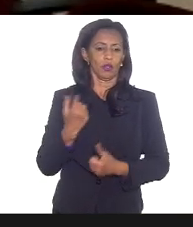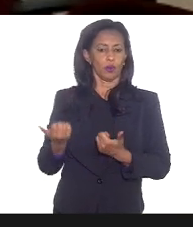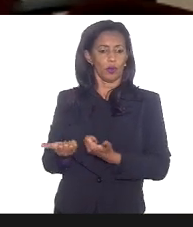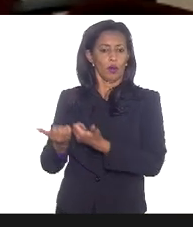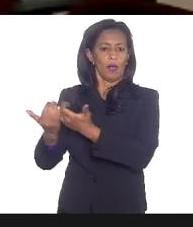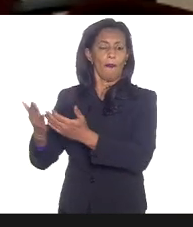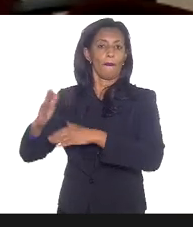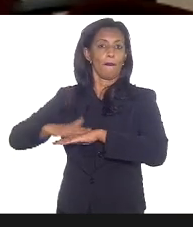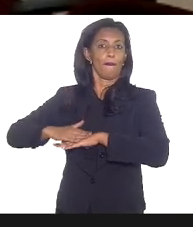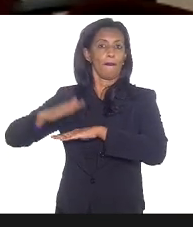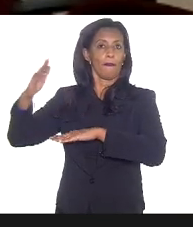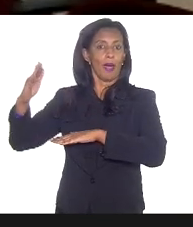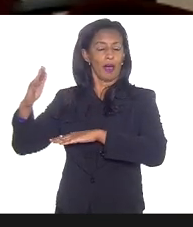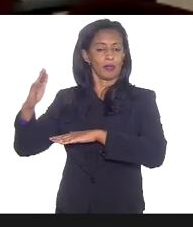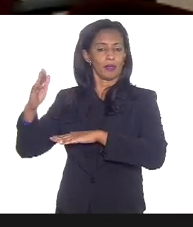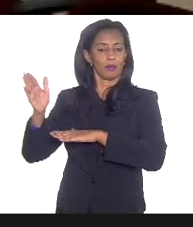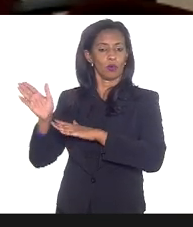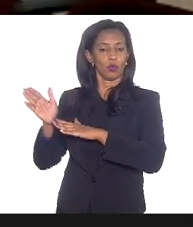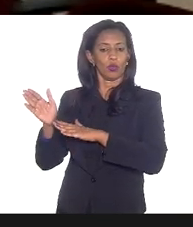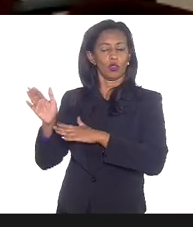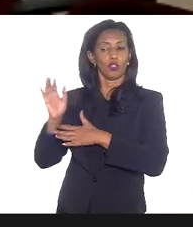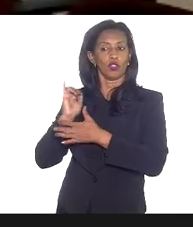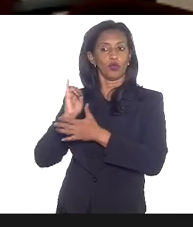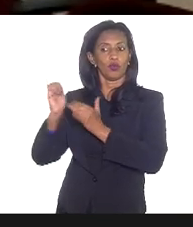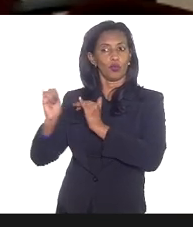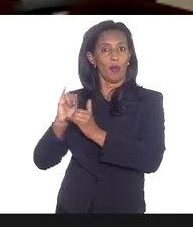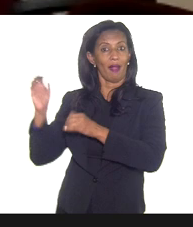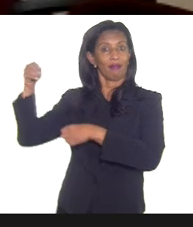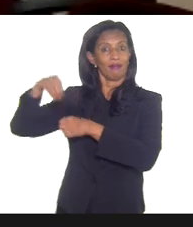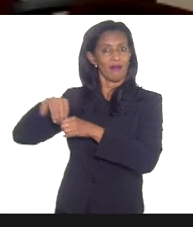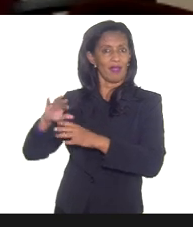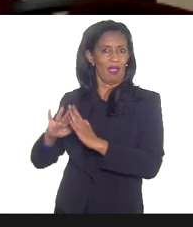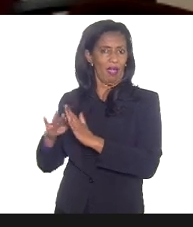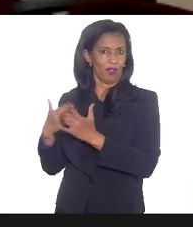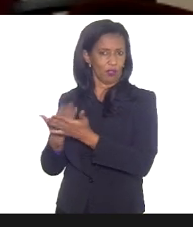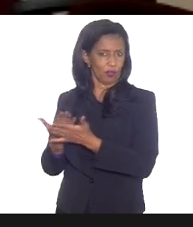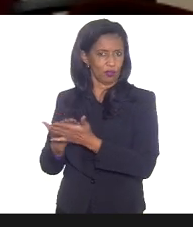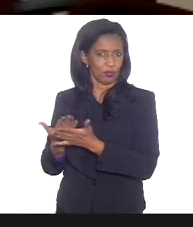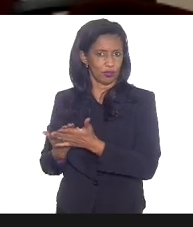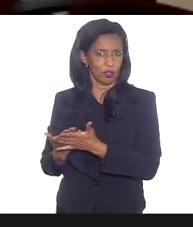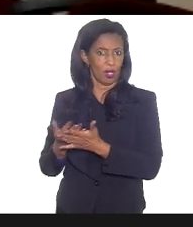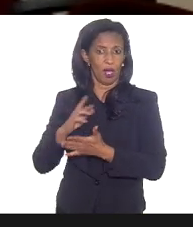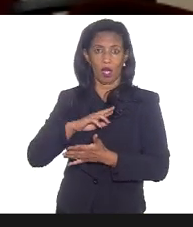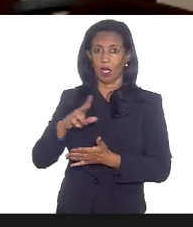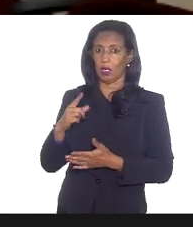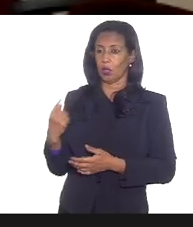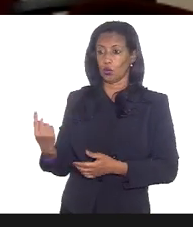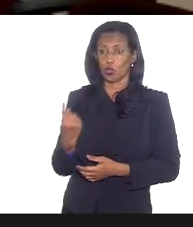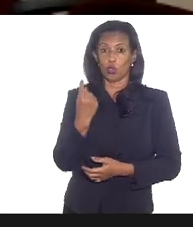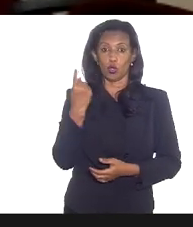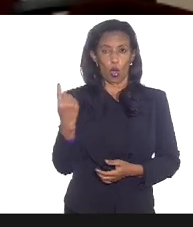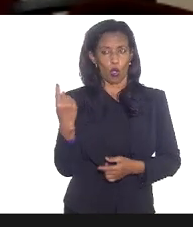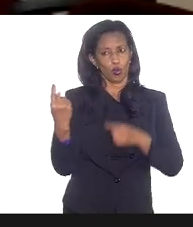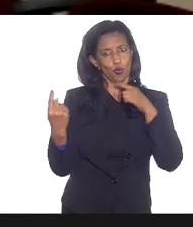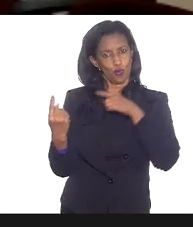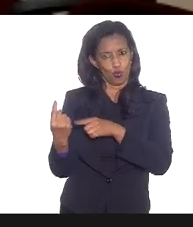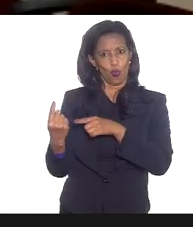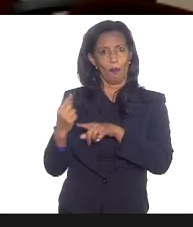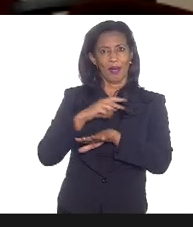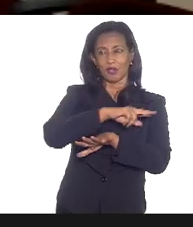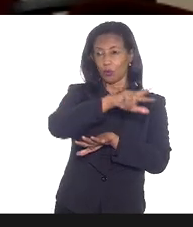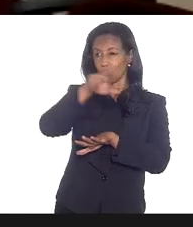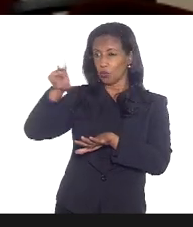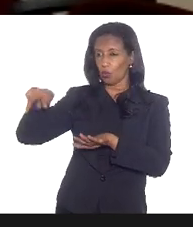o máximo de itinerários formativos nas escolas e não somente no município, então, nas